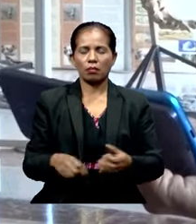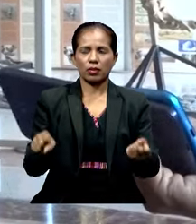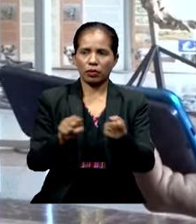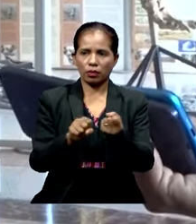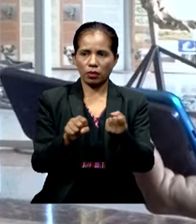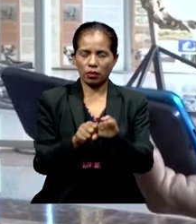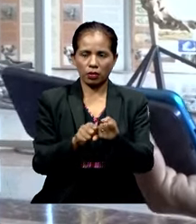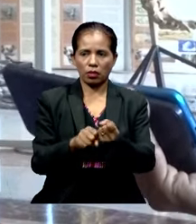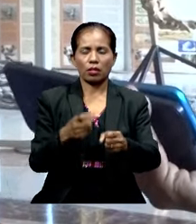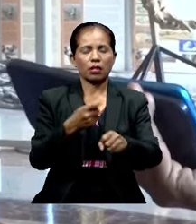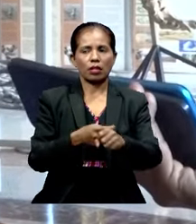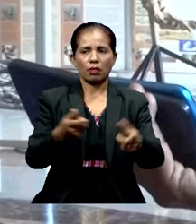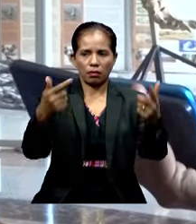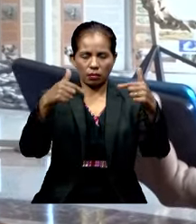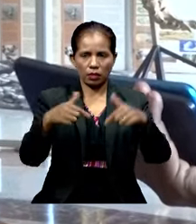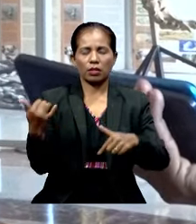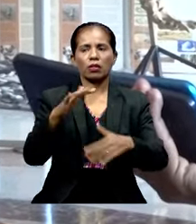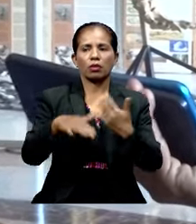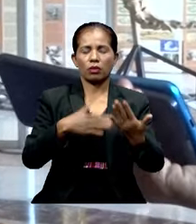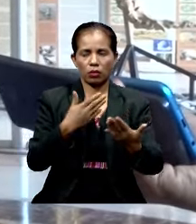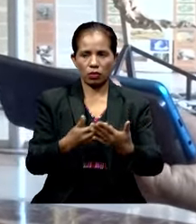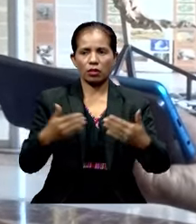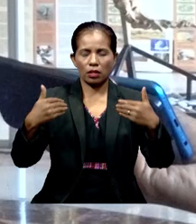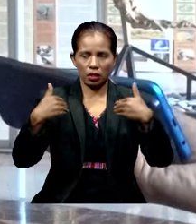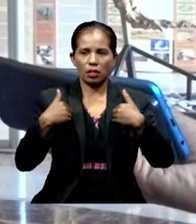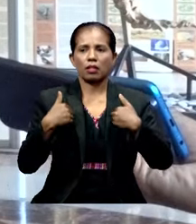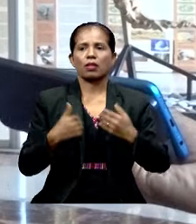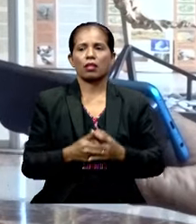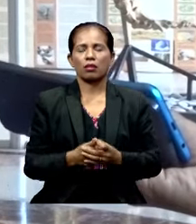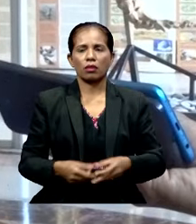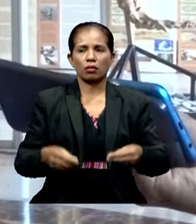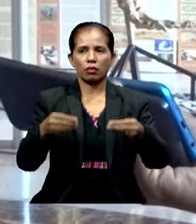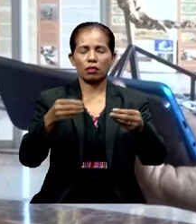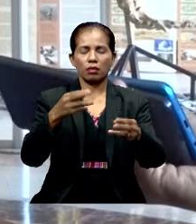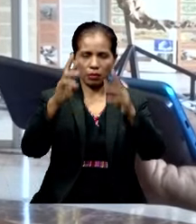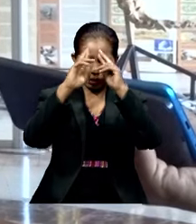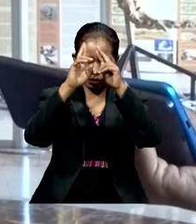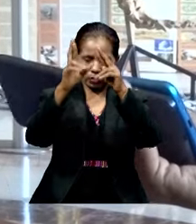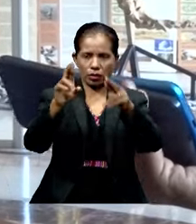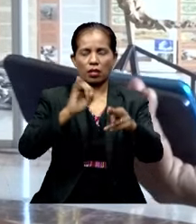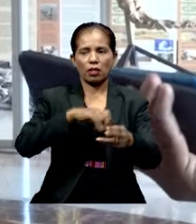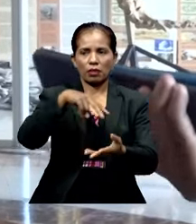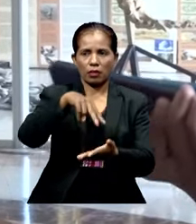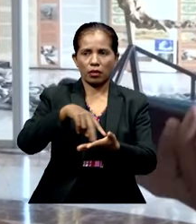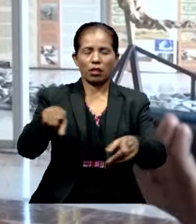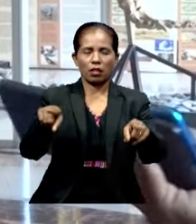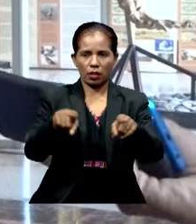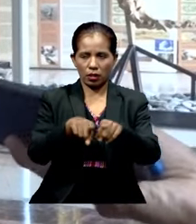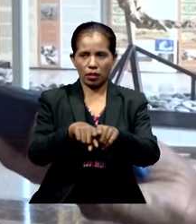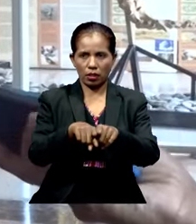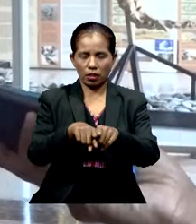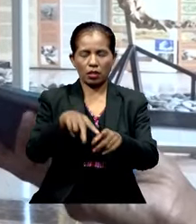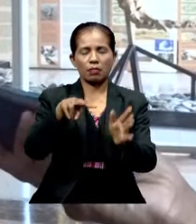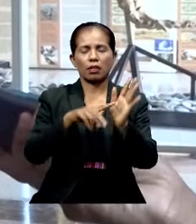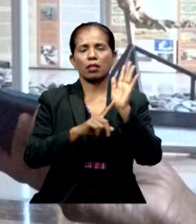e momento mais, Sira o outro, se ia dentro. Com decoração, com respeito ao América, né, essa simboliza